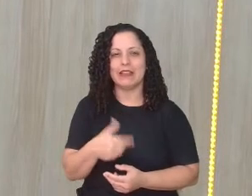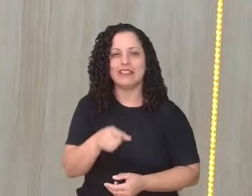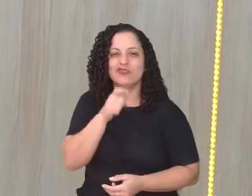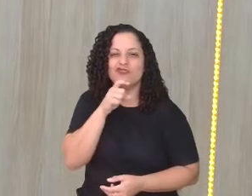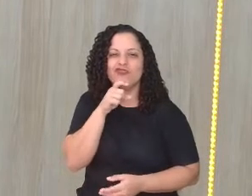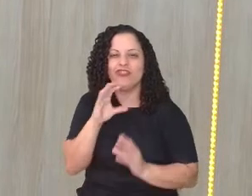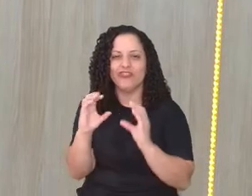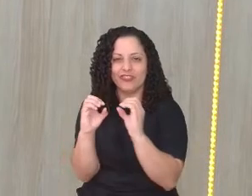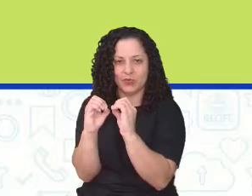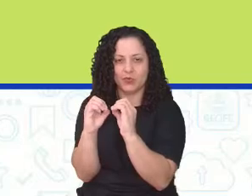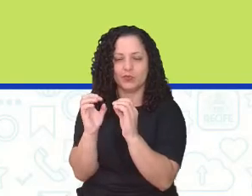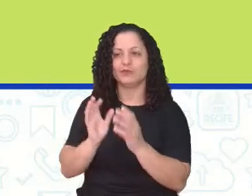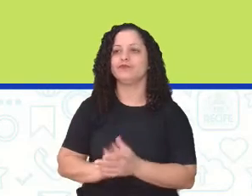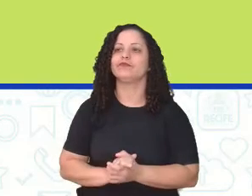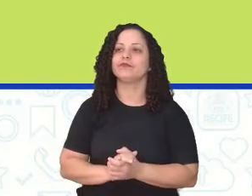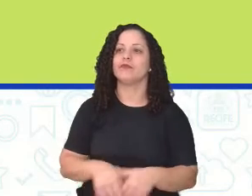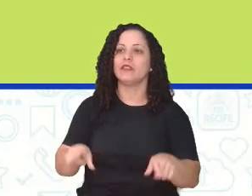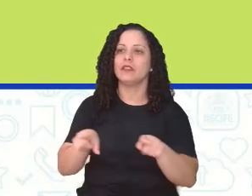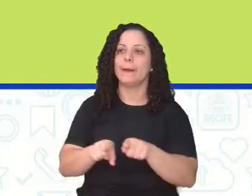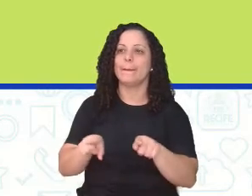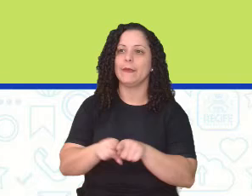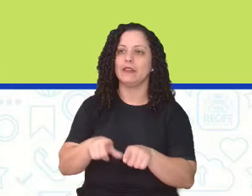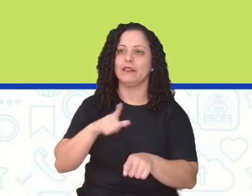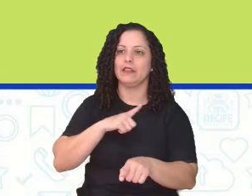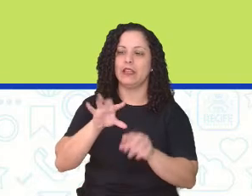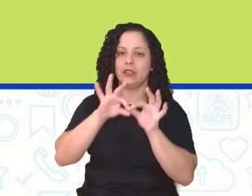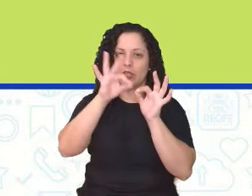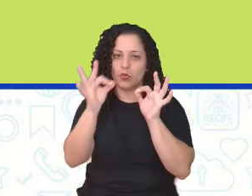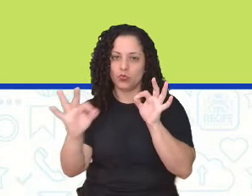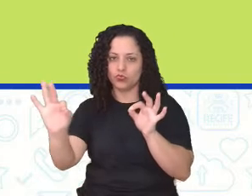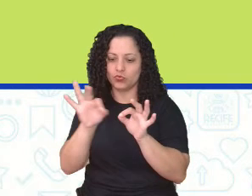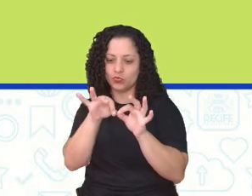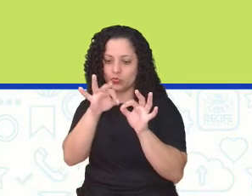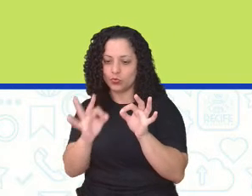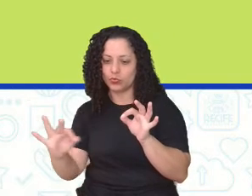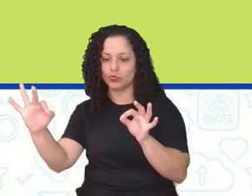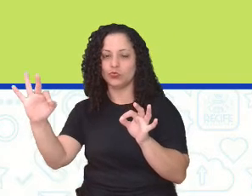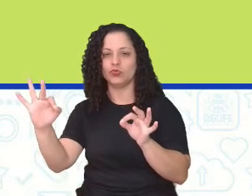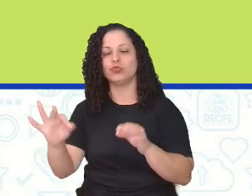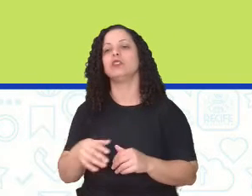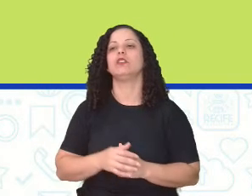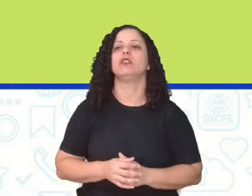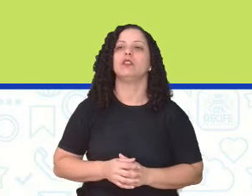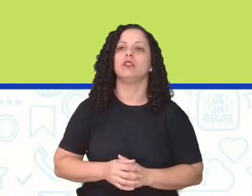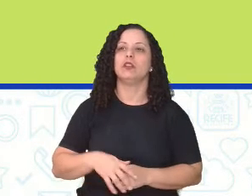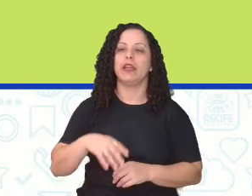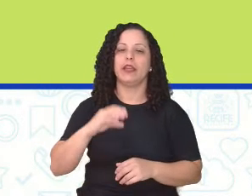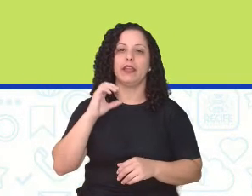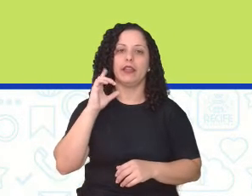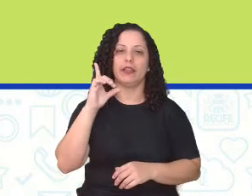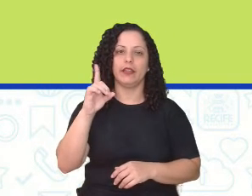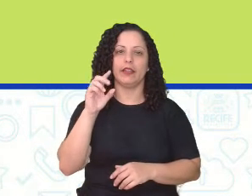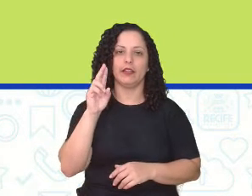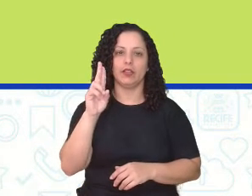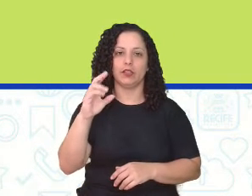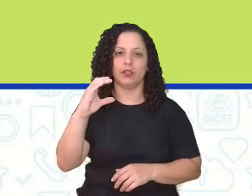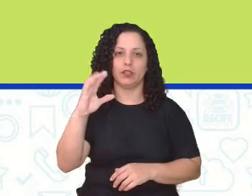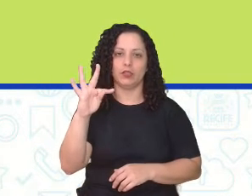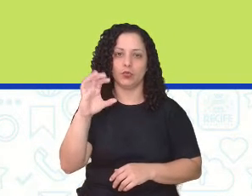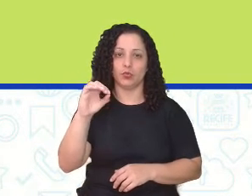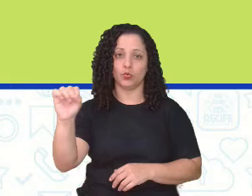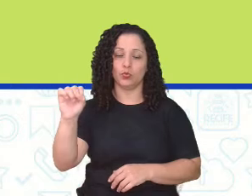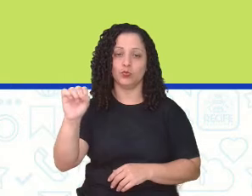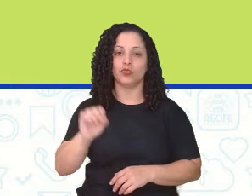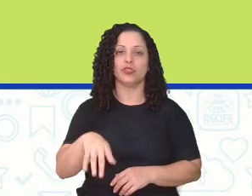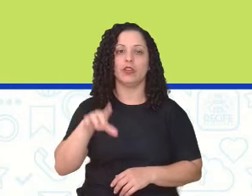aqui os ductos deferentes, ou chamados também canais deferentes, aqui. Também ele é um tubo